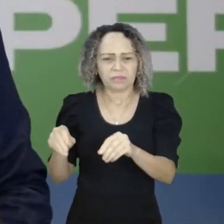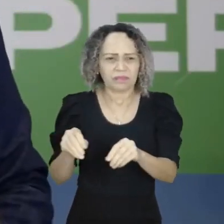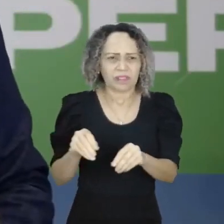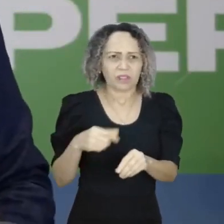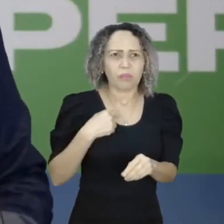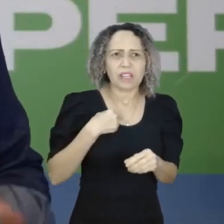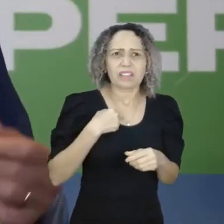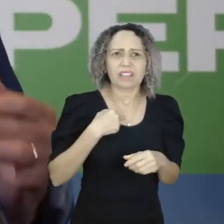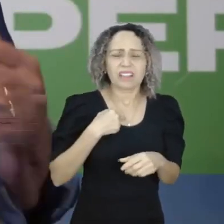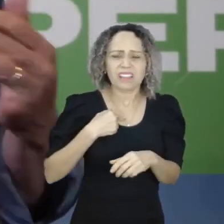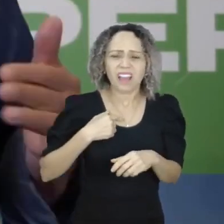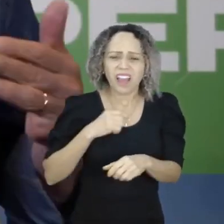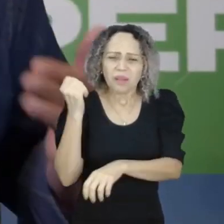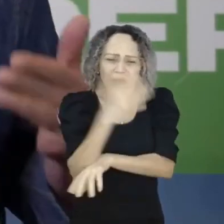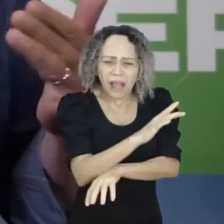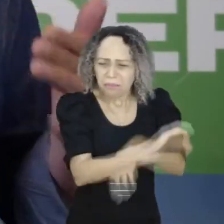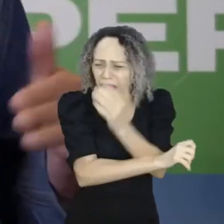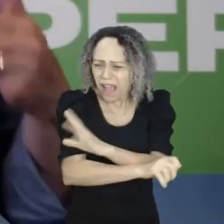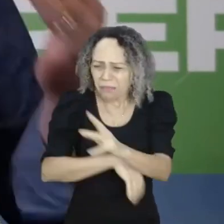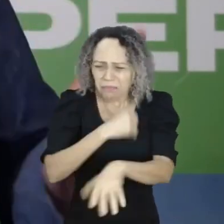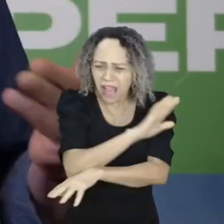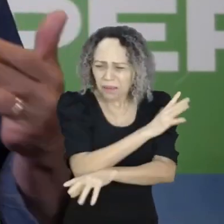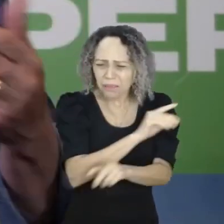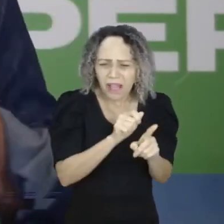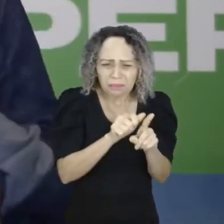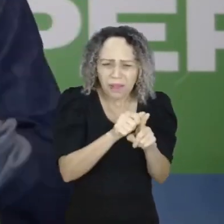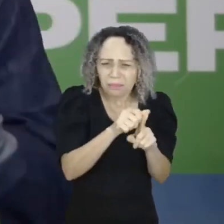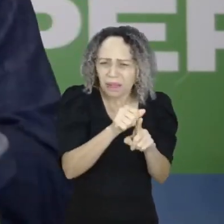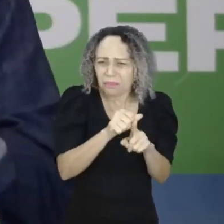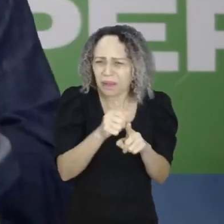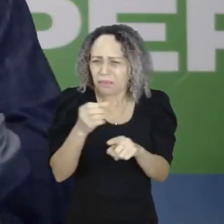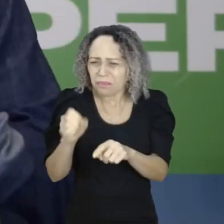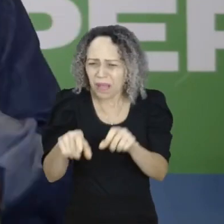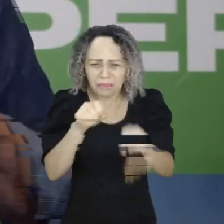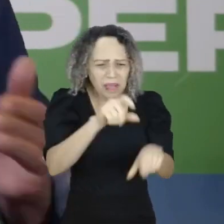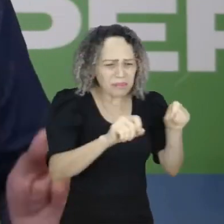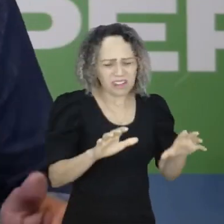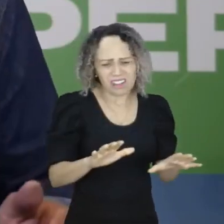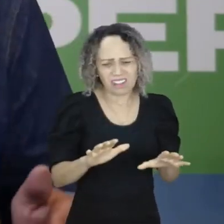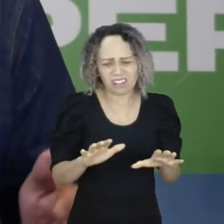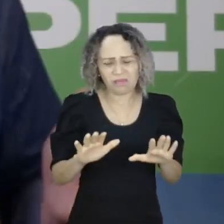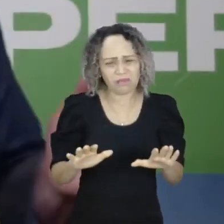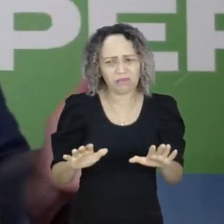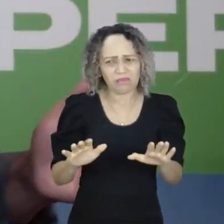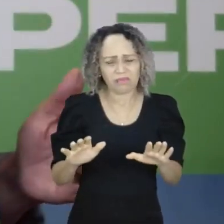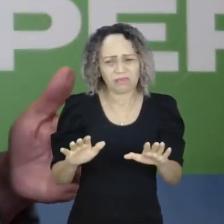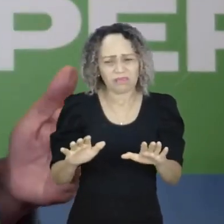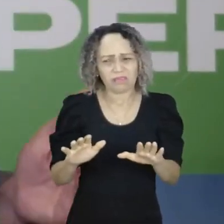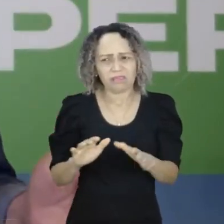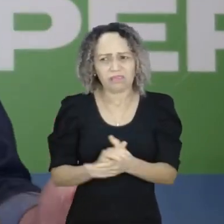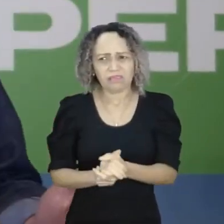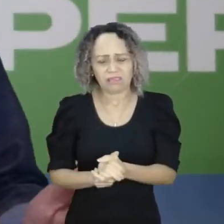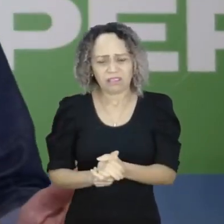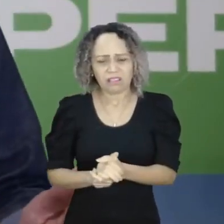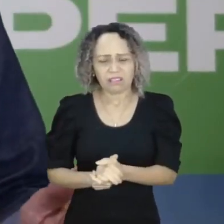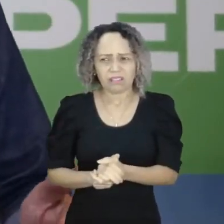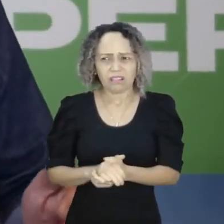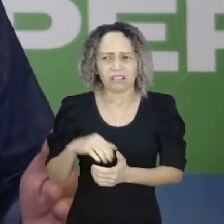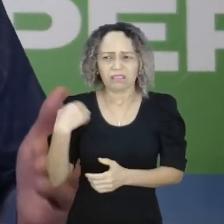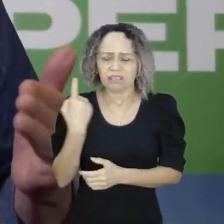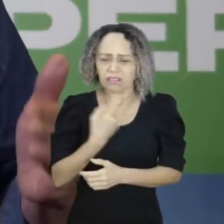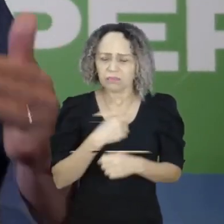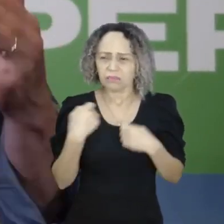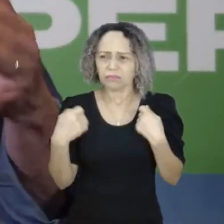dia. A gente não precisa só utilizar a terra para produzir o nosso chamado gado